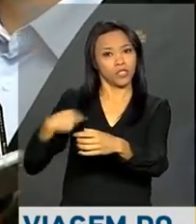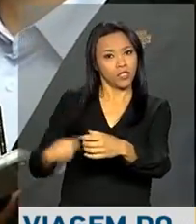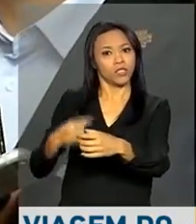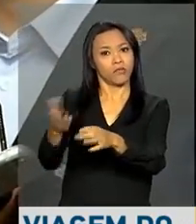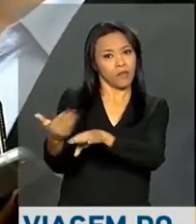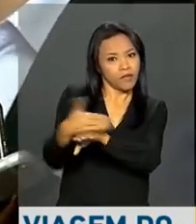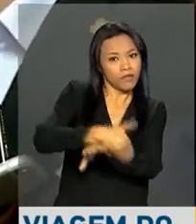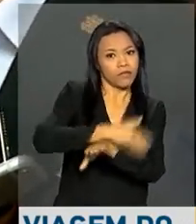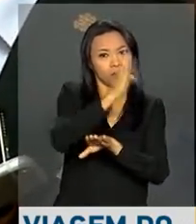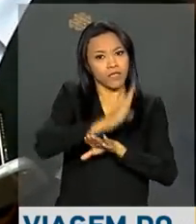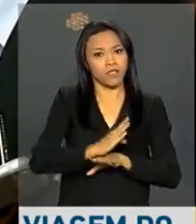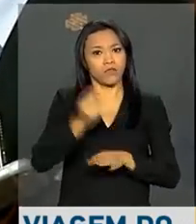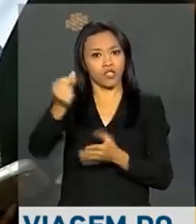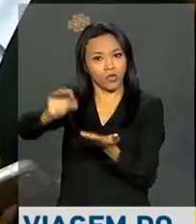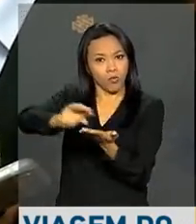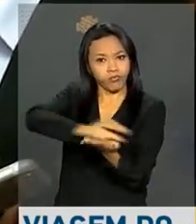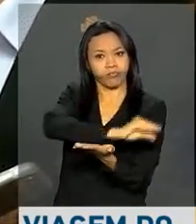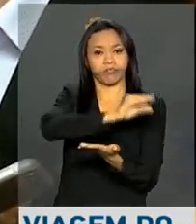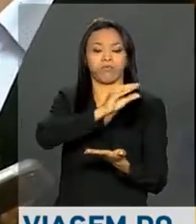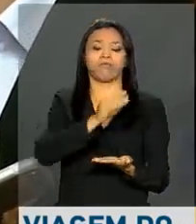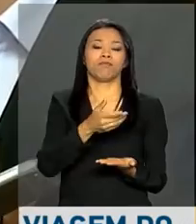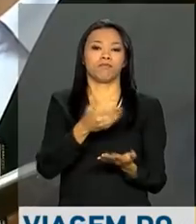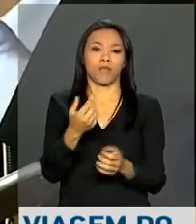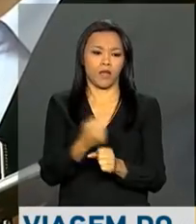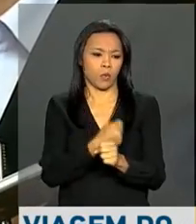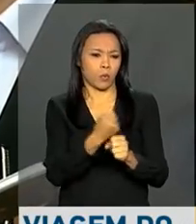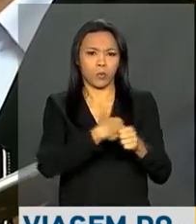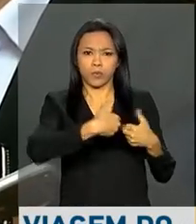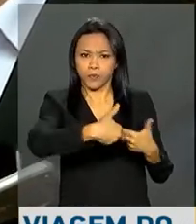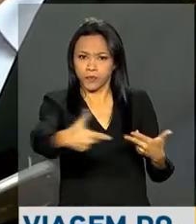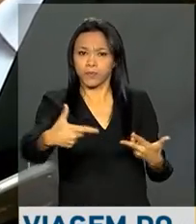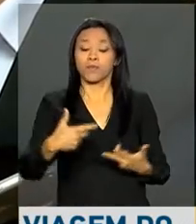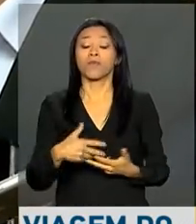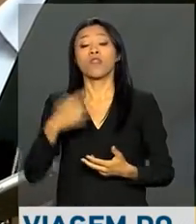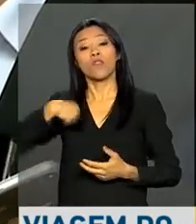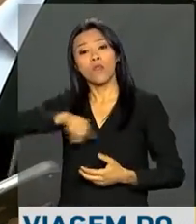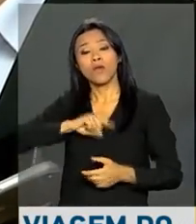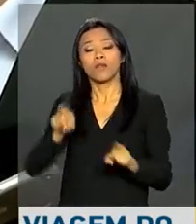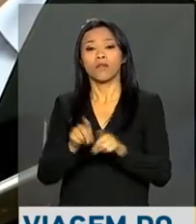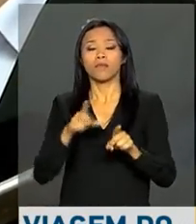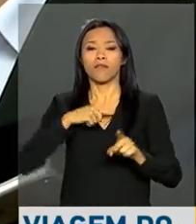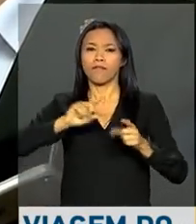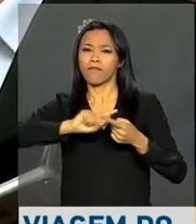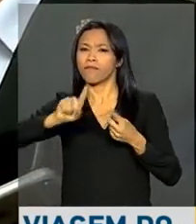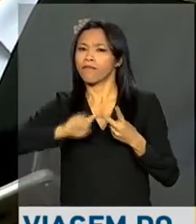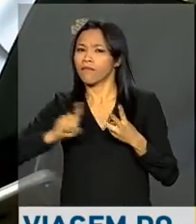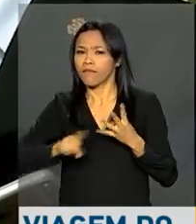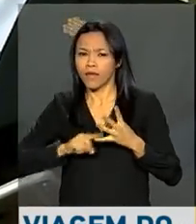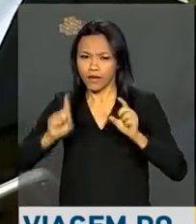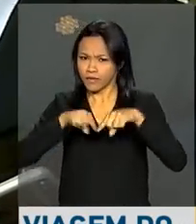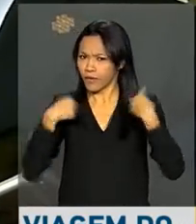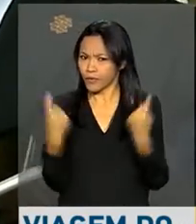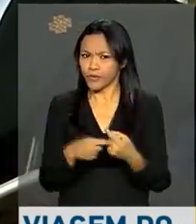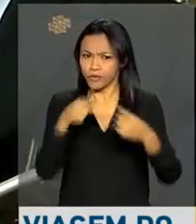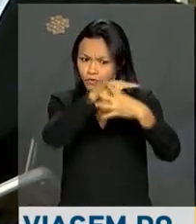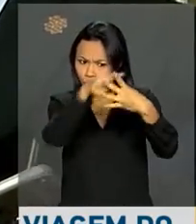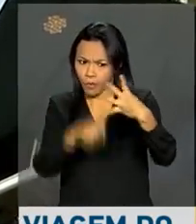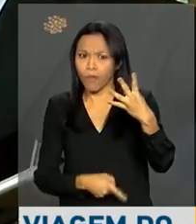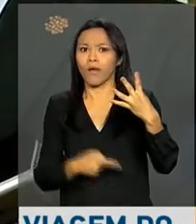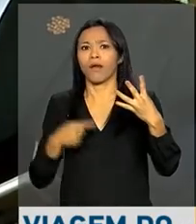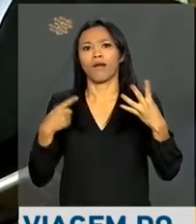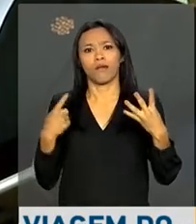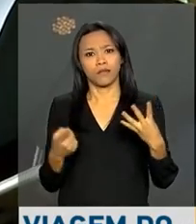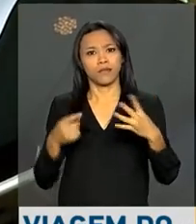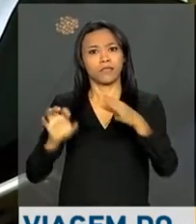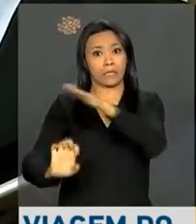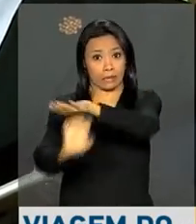agora, tão logo chegamos, nós tivemos várias reuniões com empresários chineses, foram 4 grandes